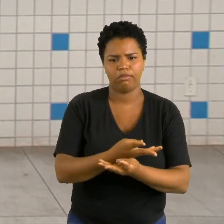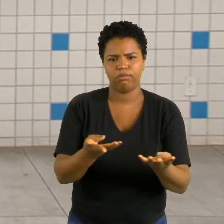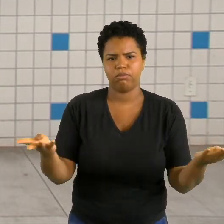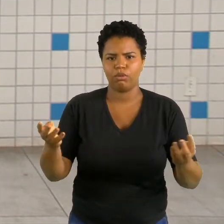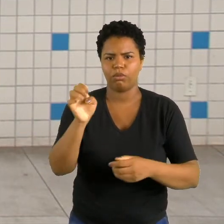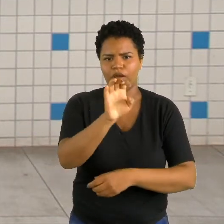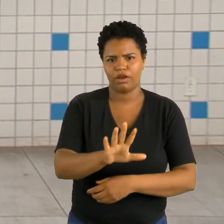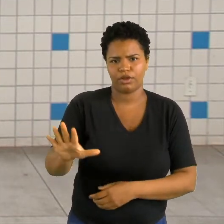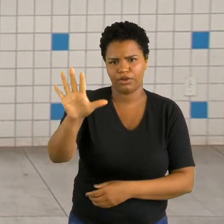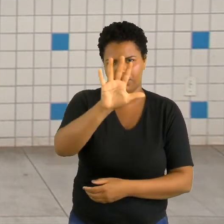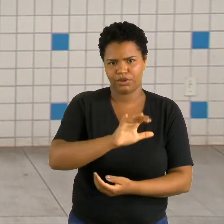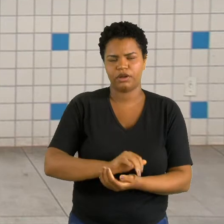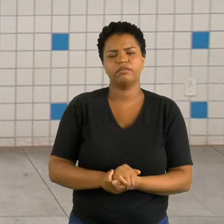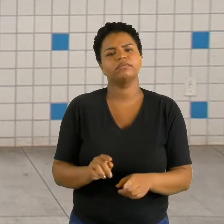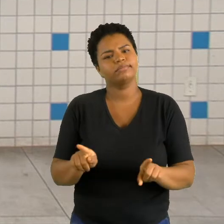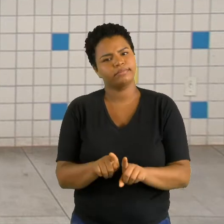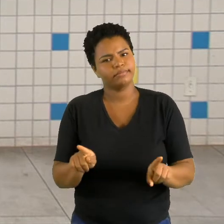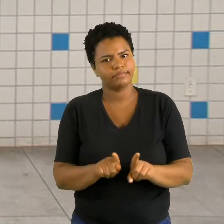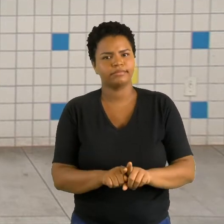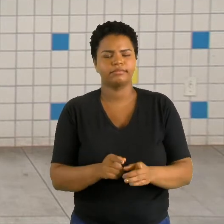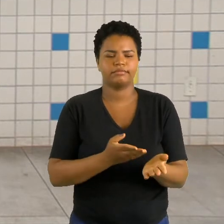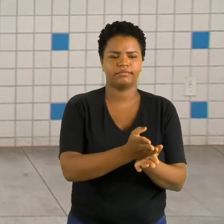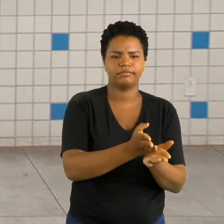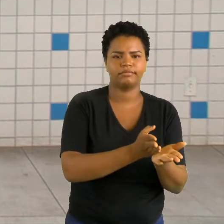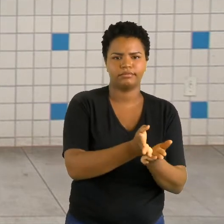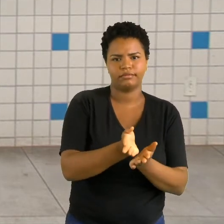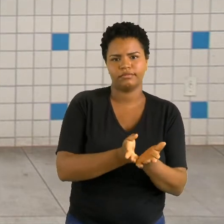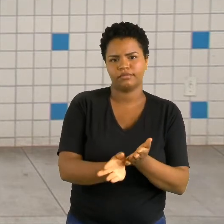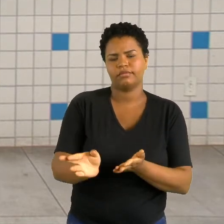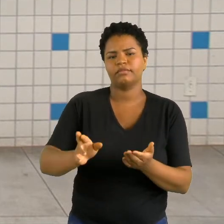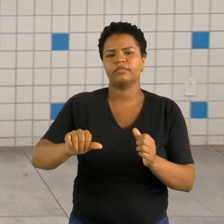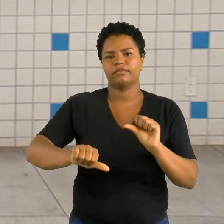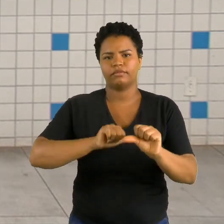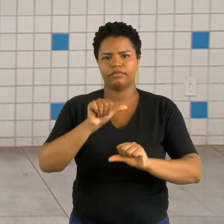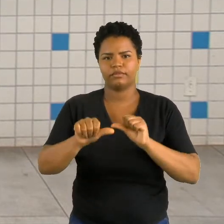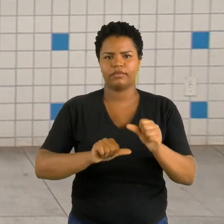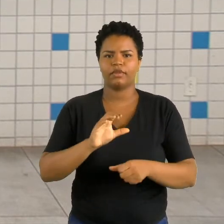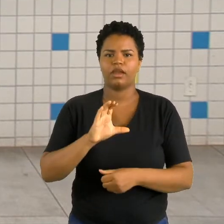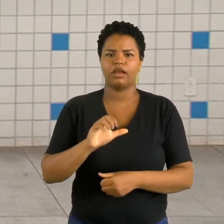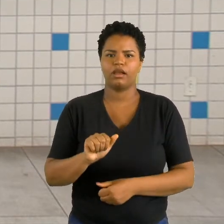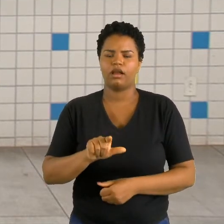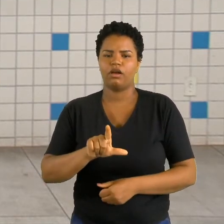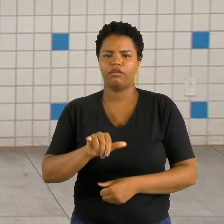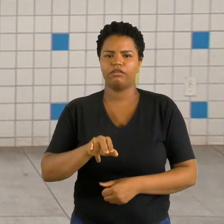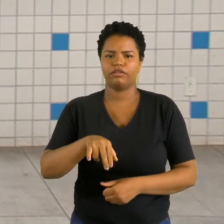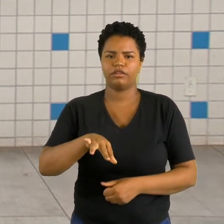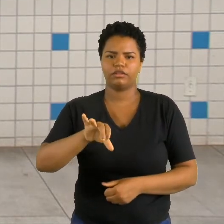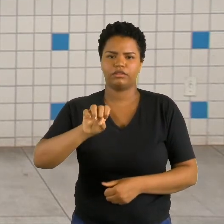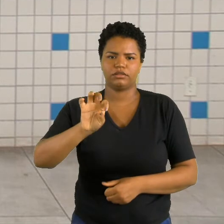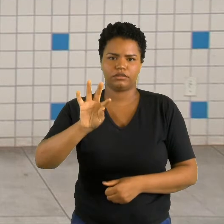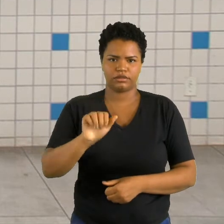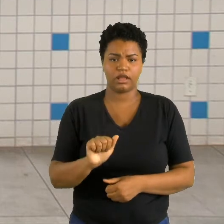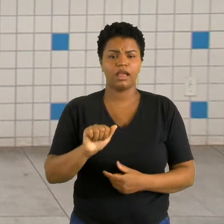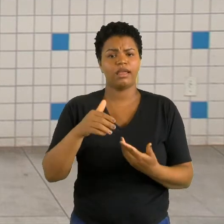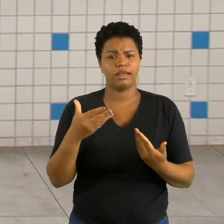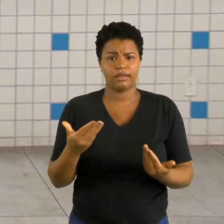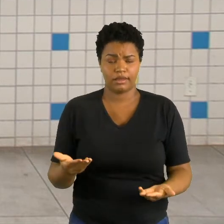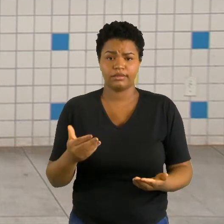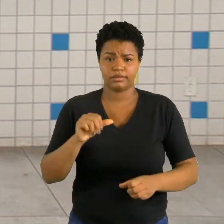com mulheres. Martinho Lutero também vai substituir o latim pela língua comum nos cultos e nas